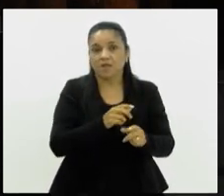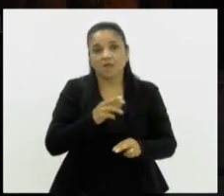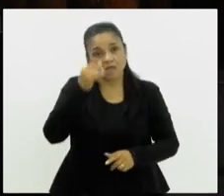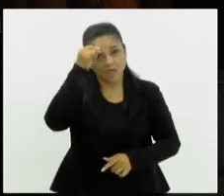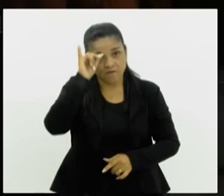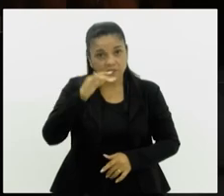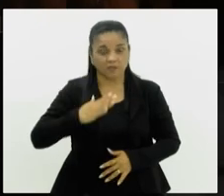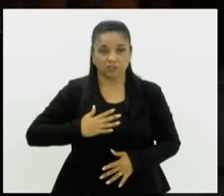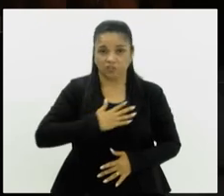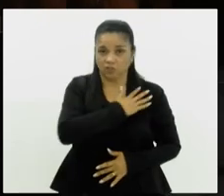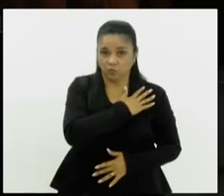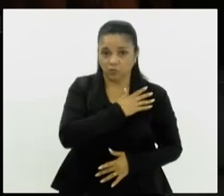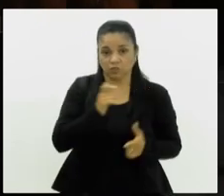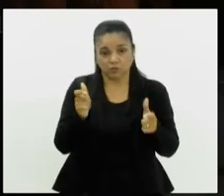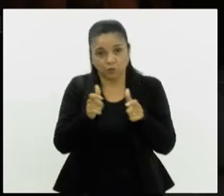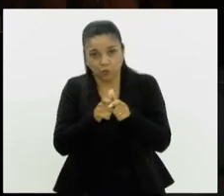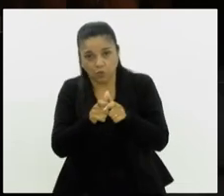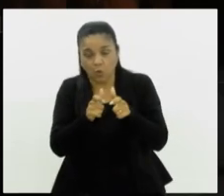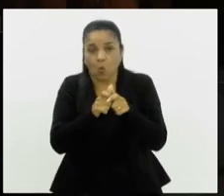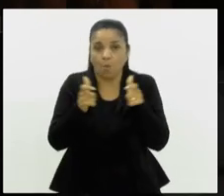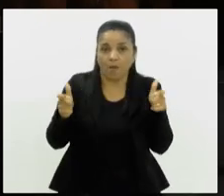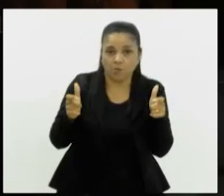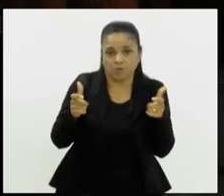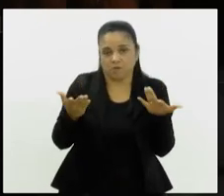de minorias, seja de maiorias.